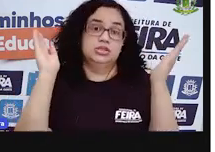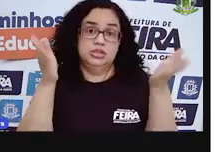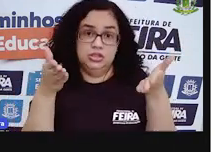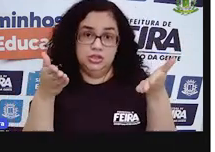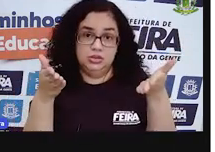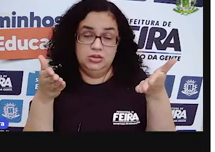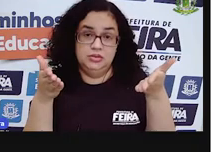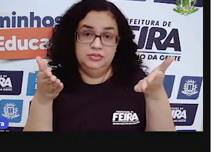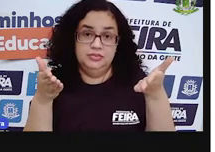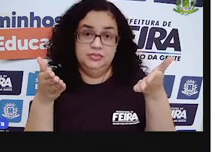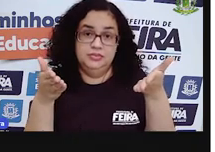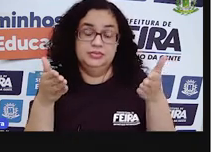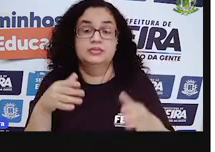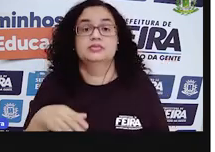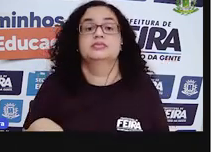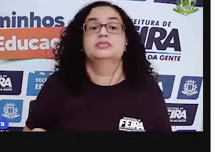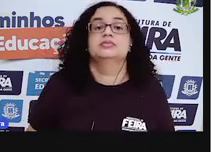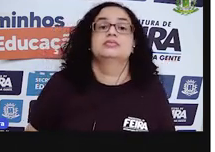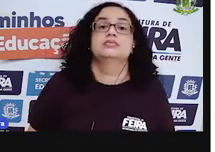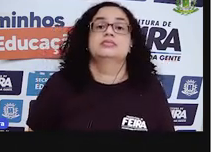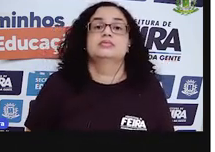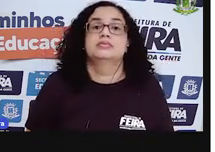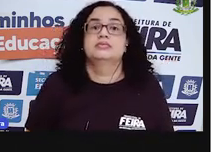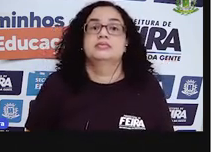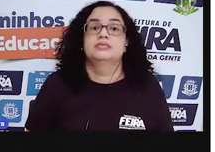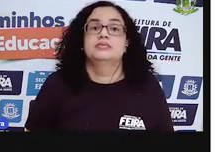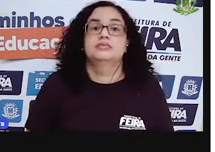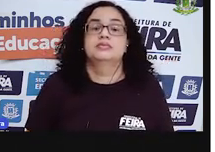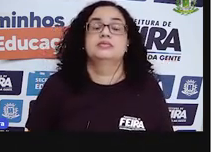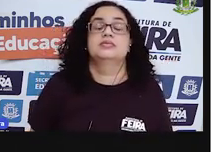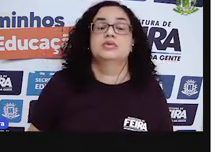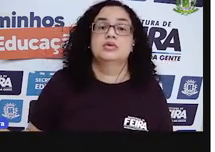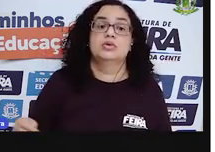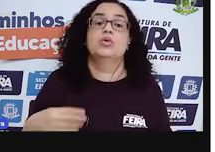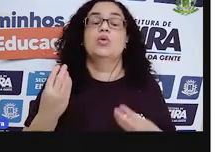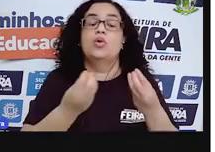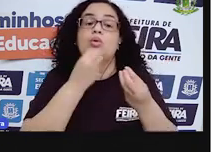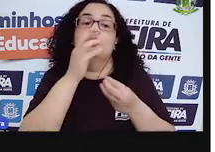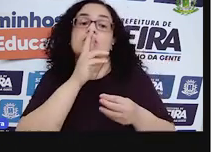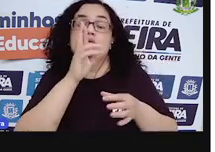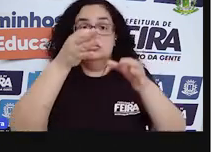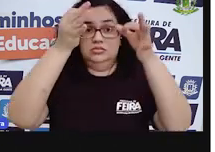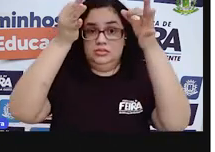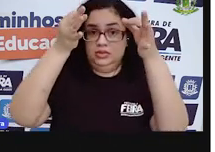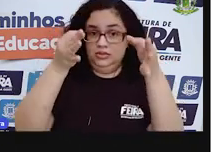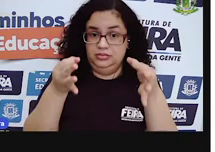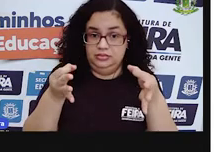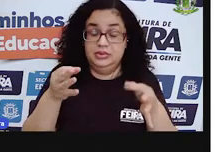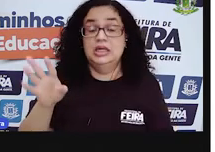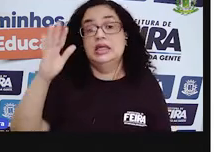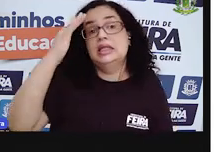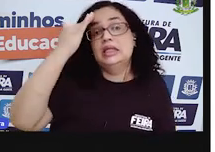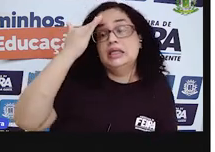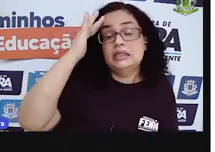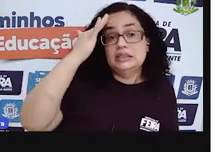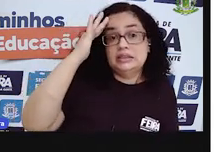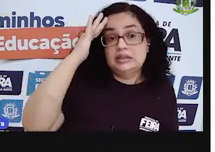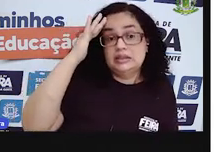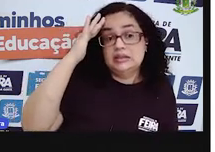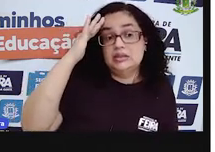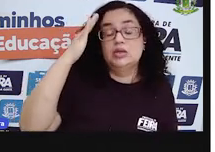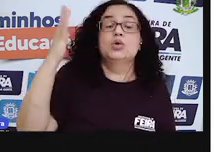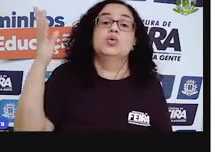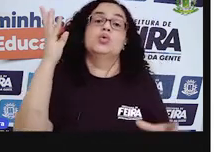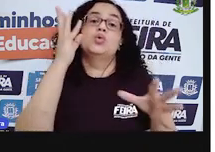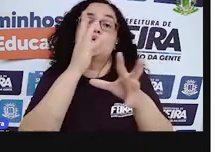né tá bom é o caminho correto para a gente entender